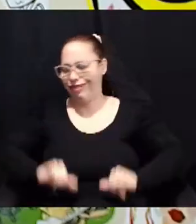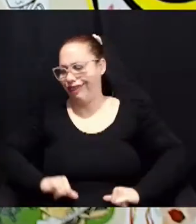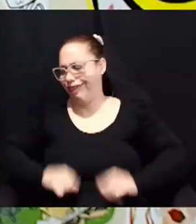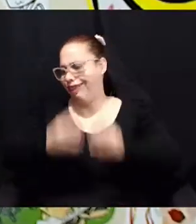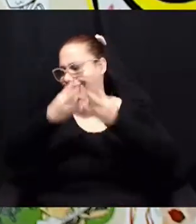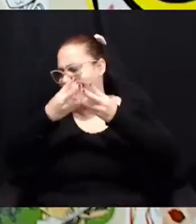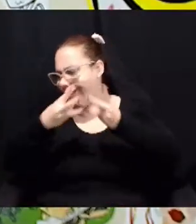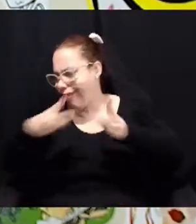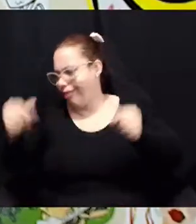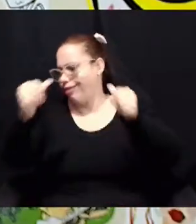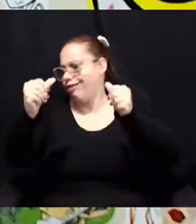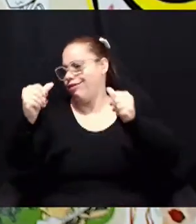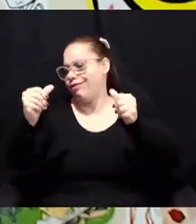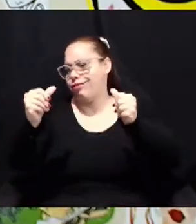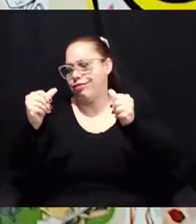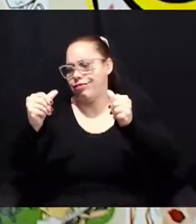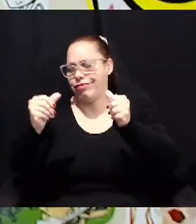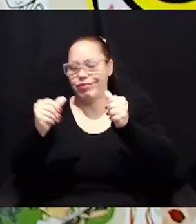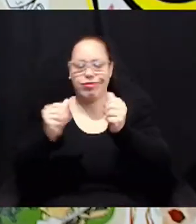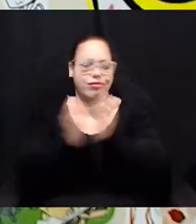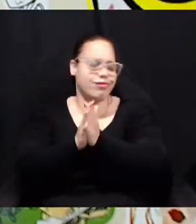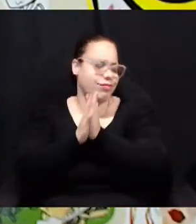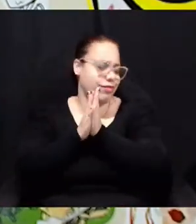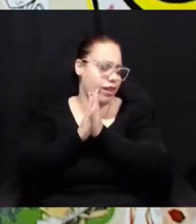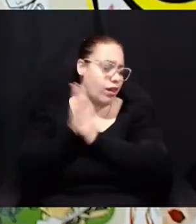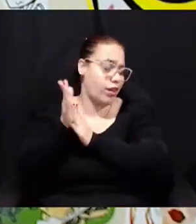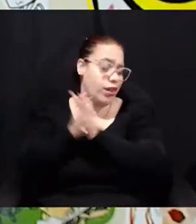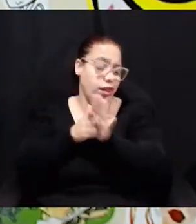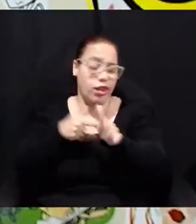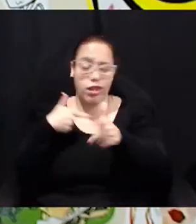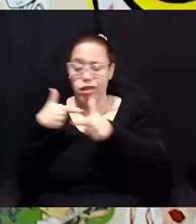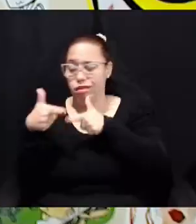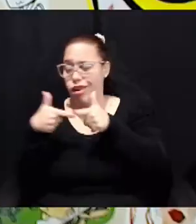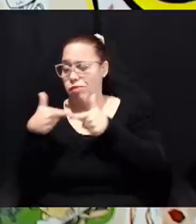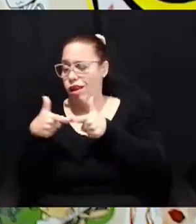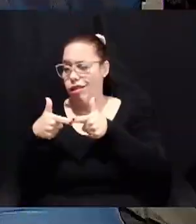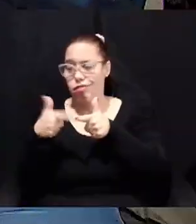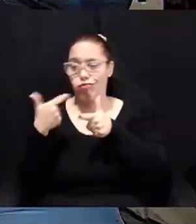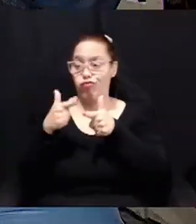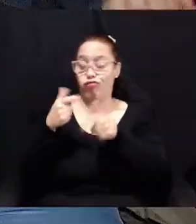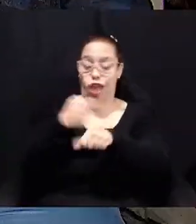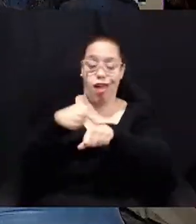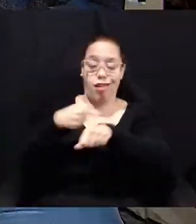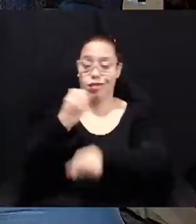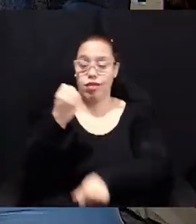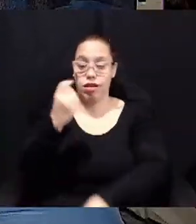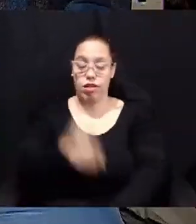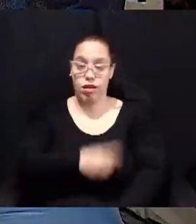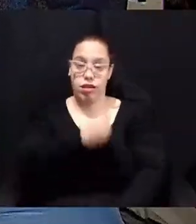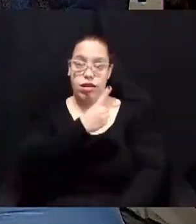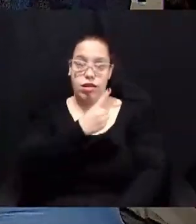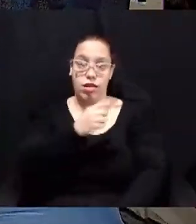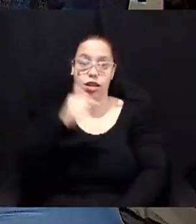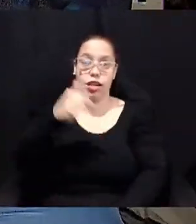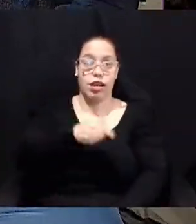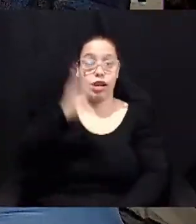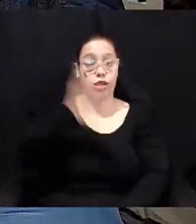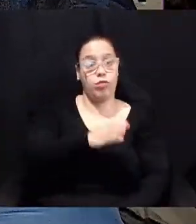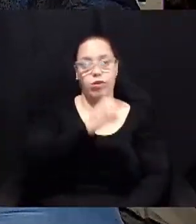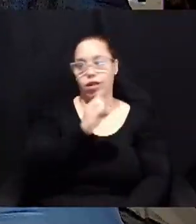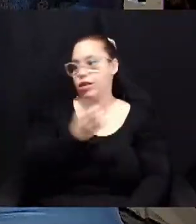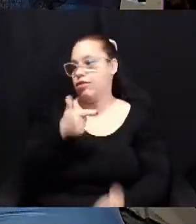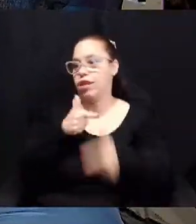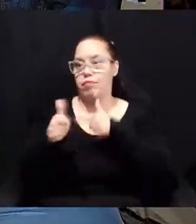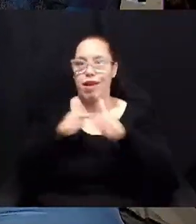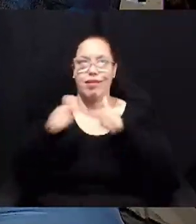com a pressão externa, com não é nem escala 6x1, né? É escala 7x0, porque você não tem